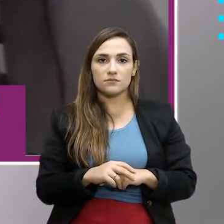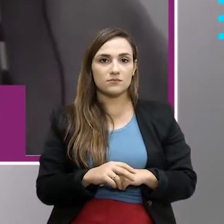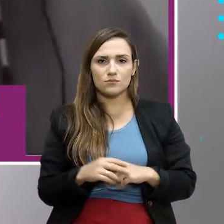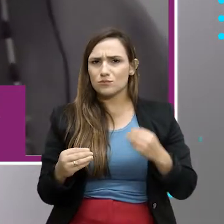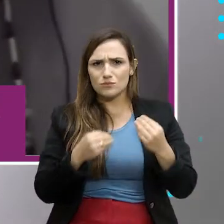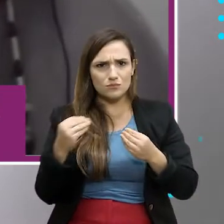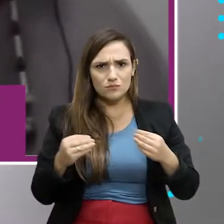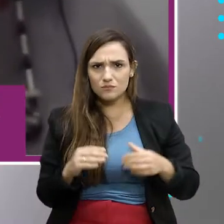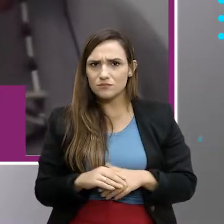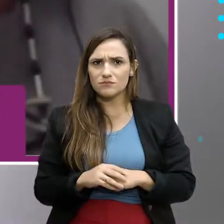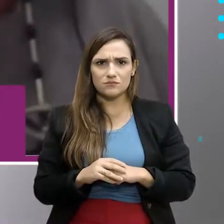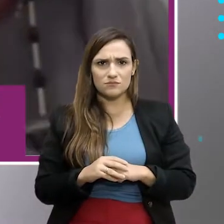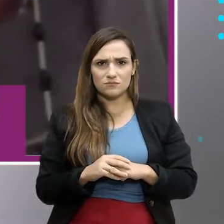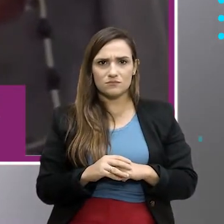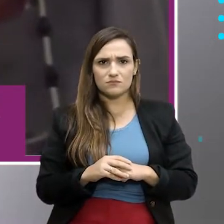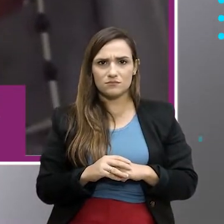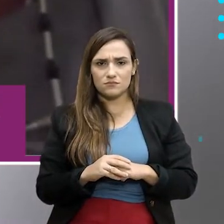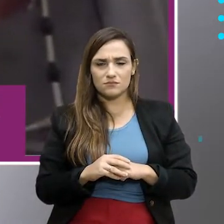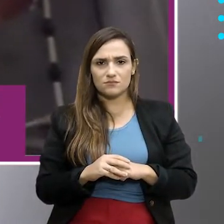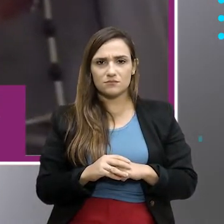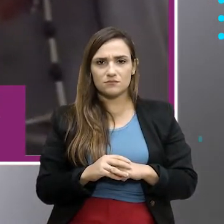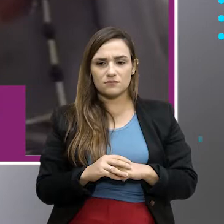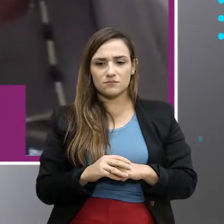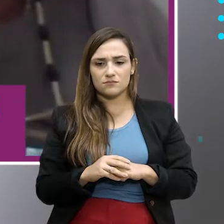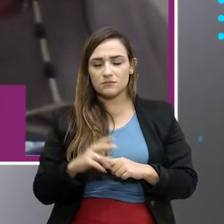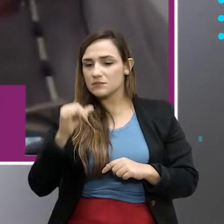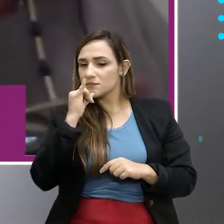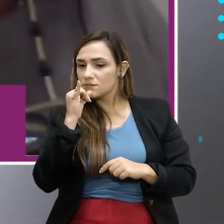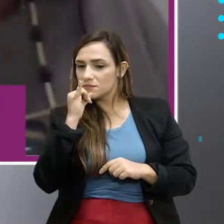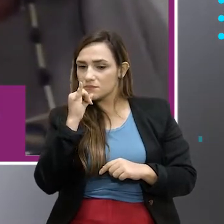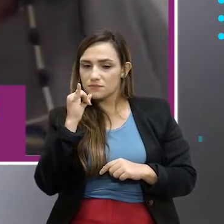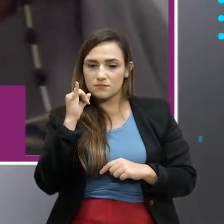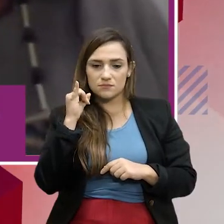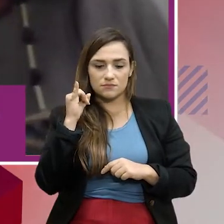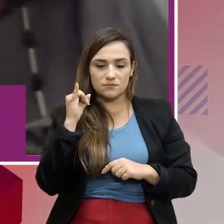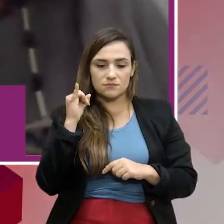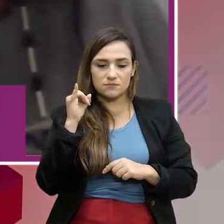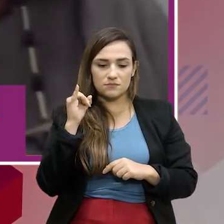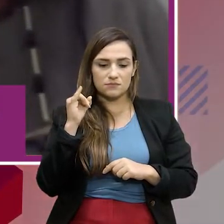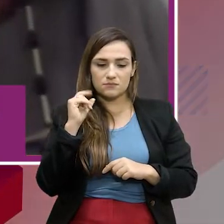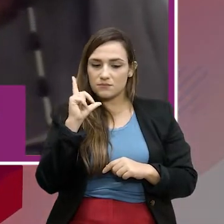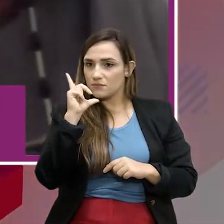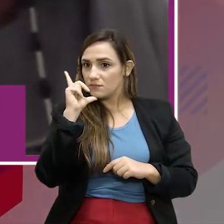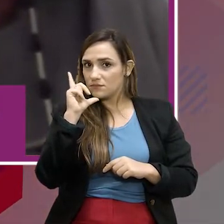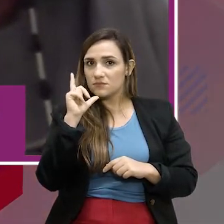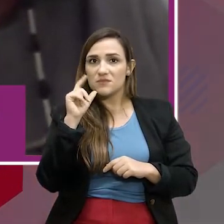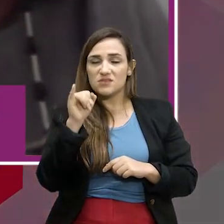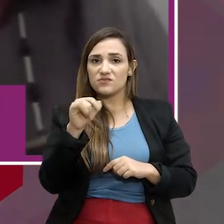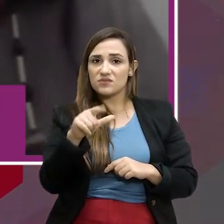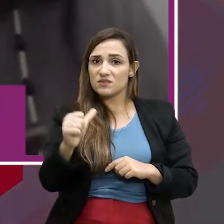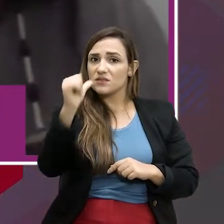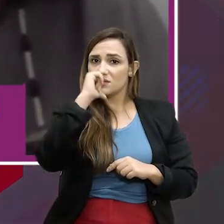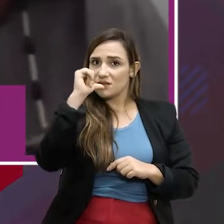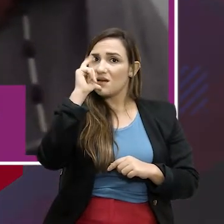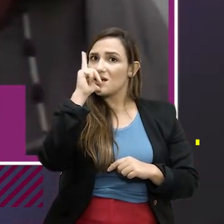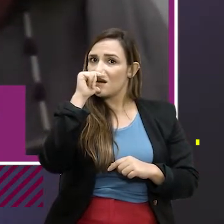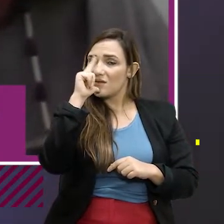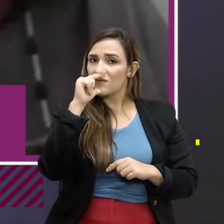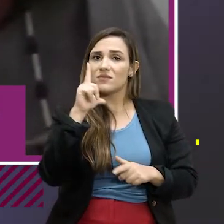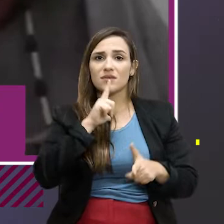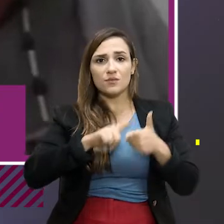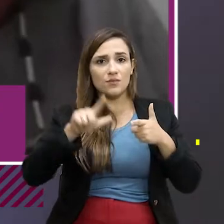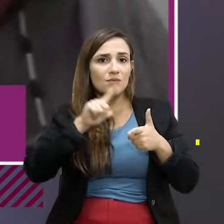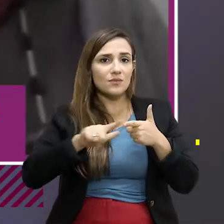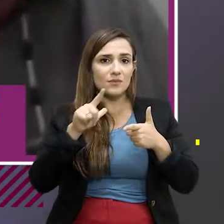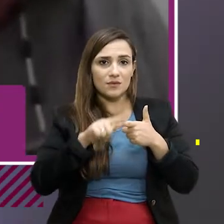vacinas sempre tiveram, né? Não existe, o que não causa efeito adverso, de uma maneira geral, é a